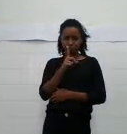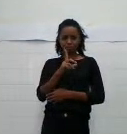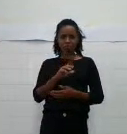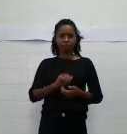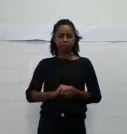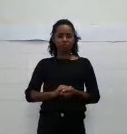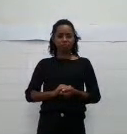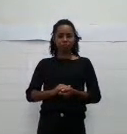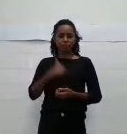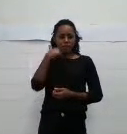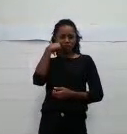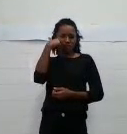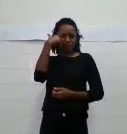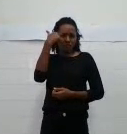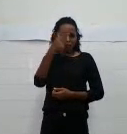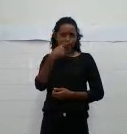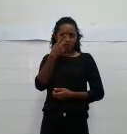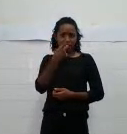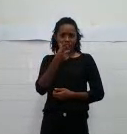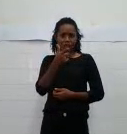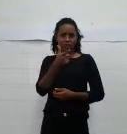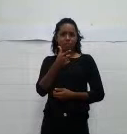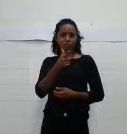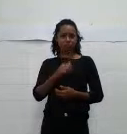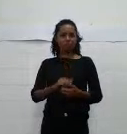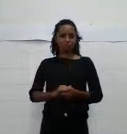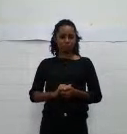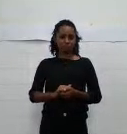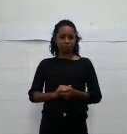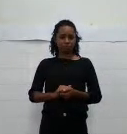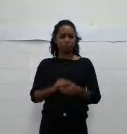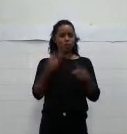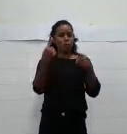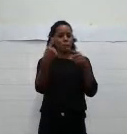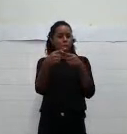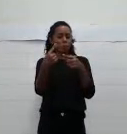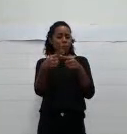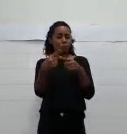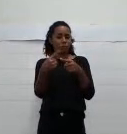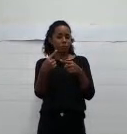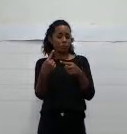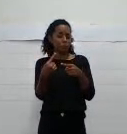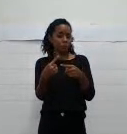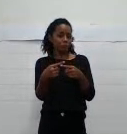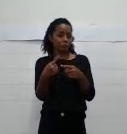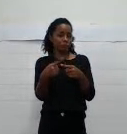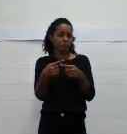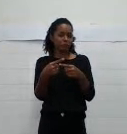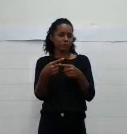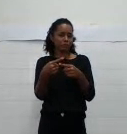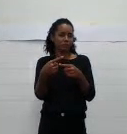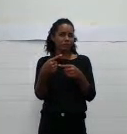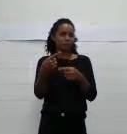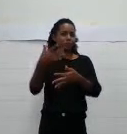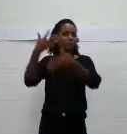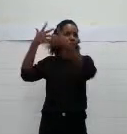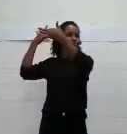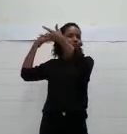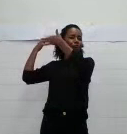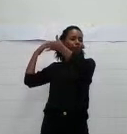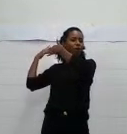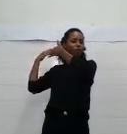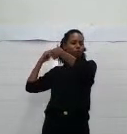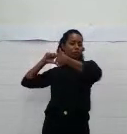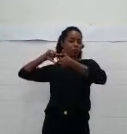Não tenho o menor constrangimento de dizer, porque se a gente volta a uma tradição, né, e se a gente